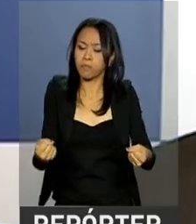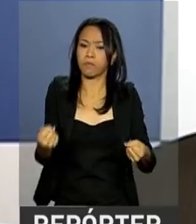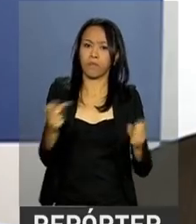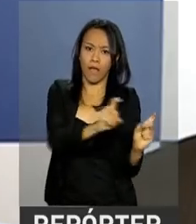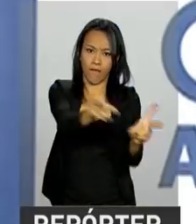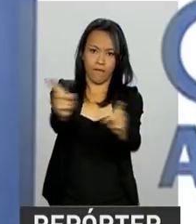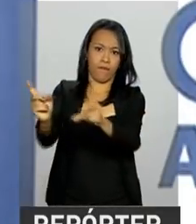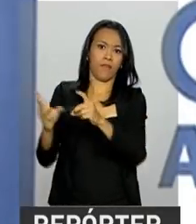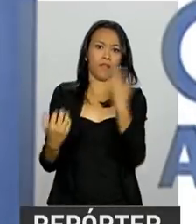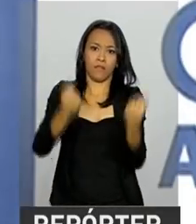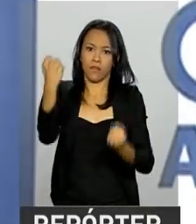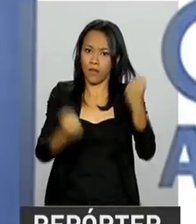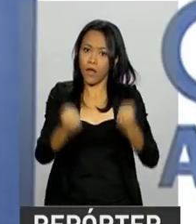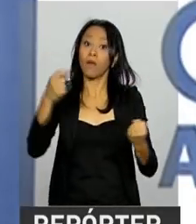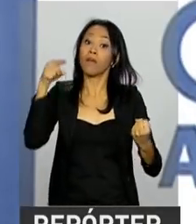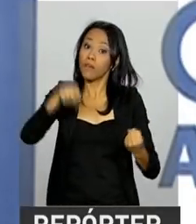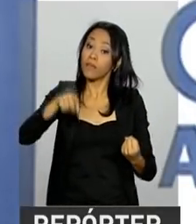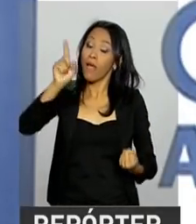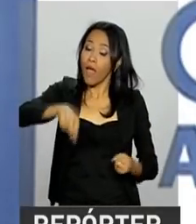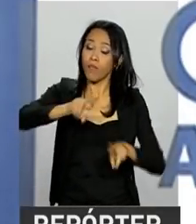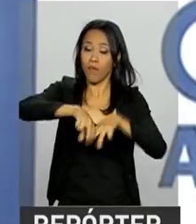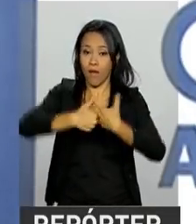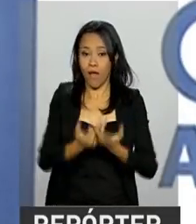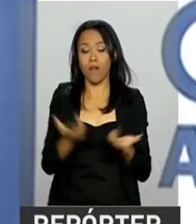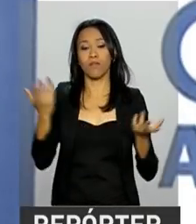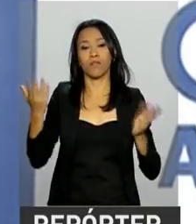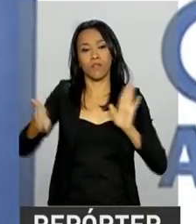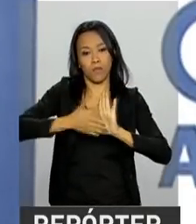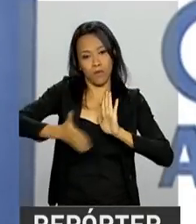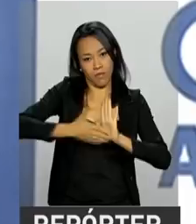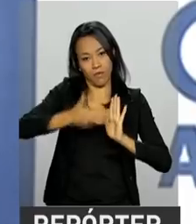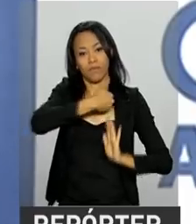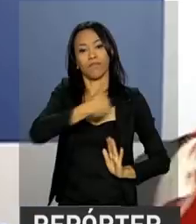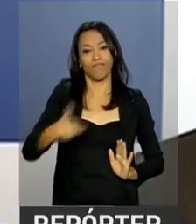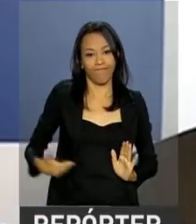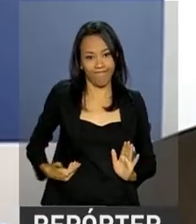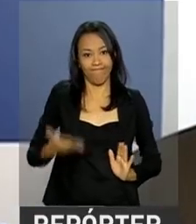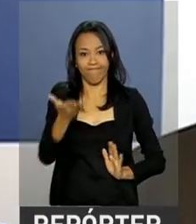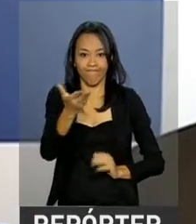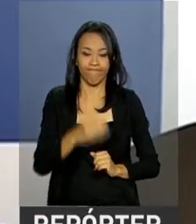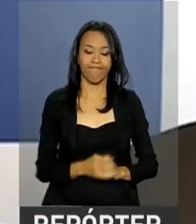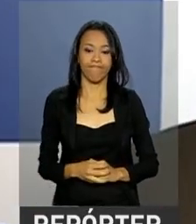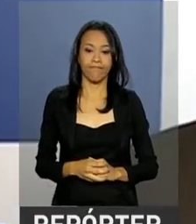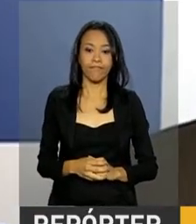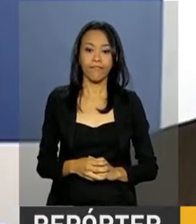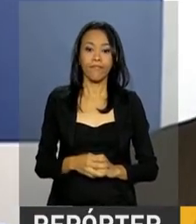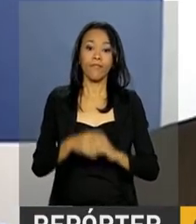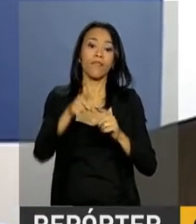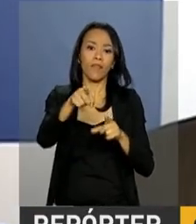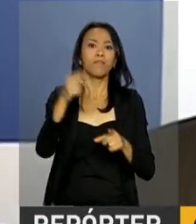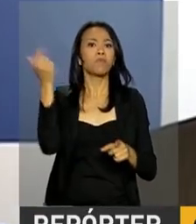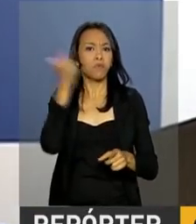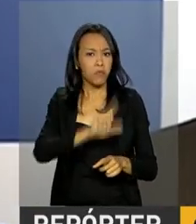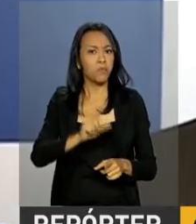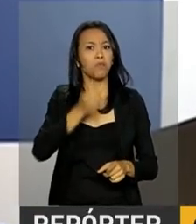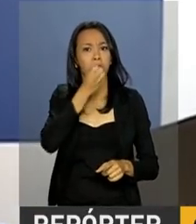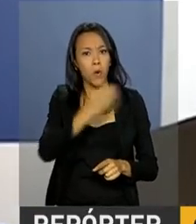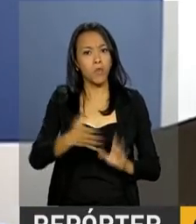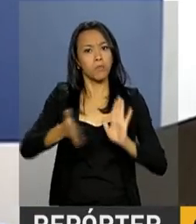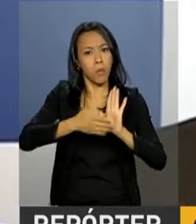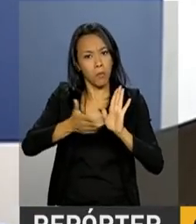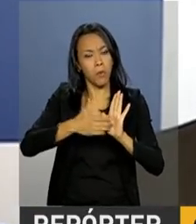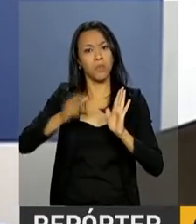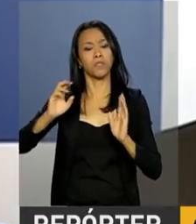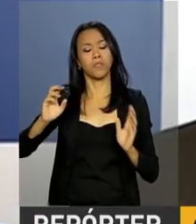econômico resultado prático de medidas fiscais implementadas pelo governo eu acho que as medidas acertadas que foram tomamos que